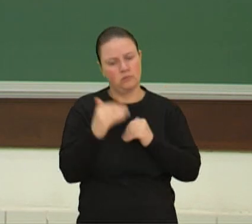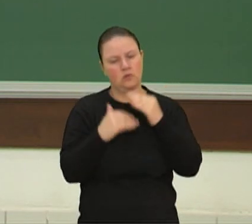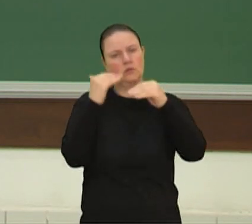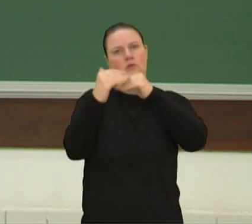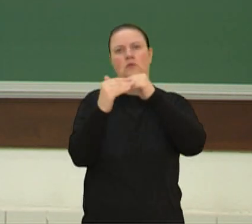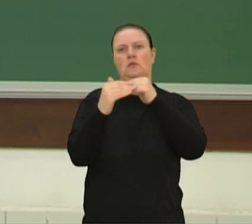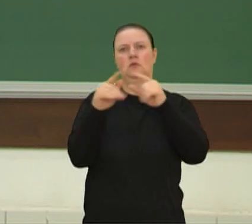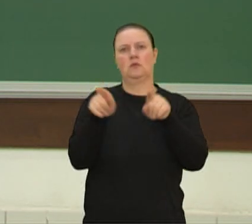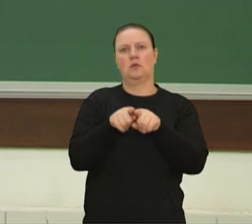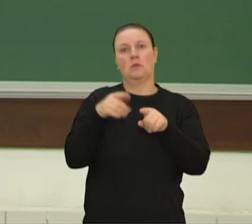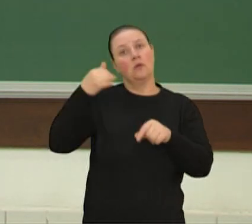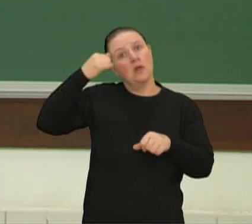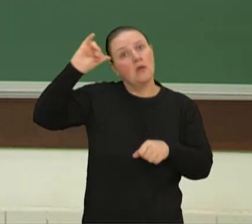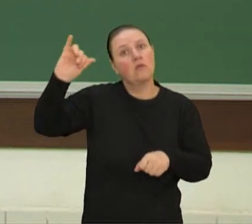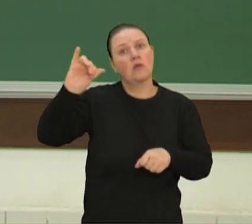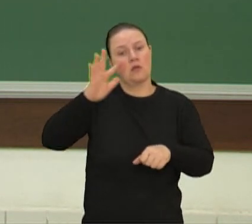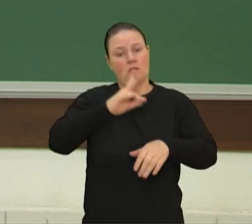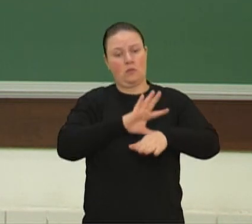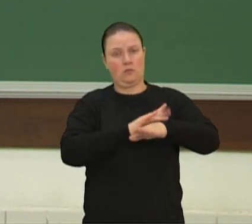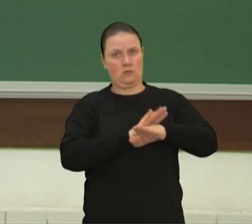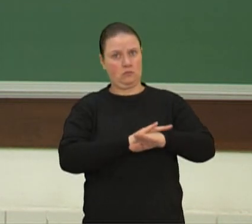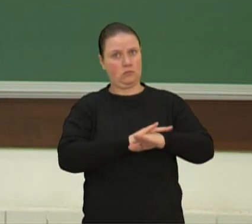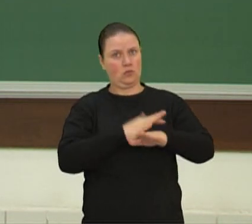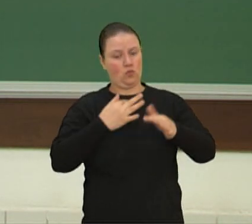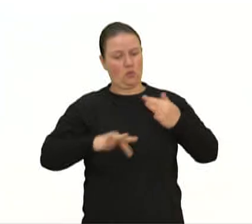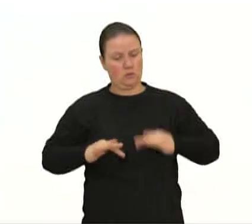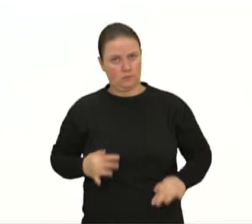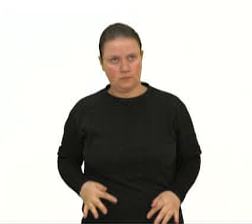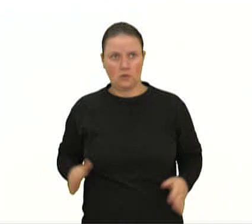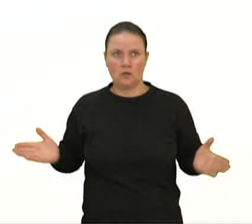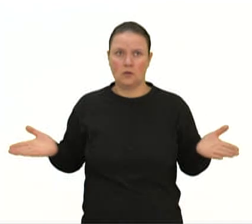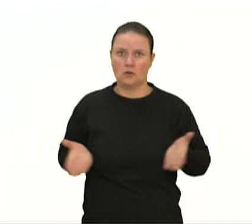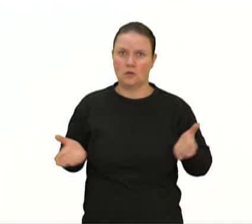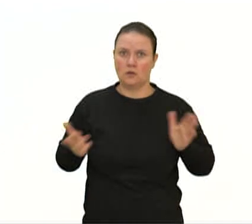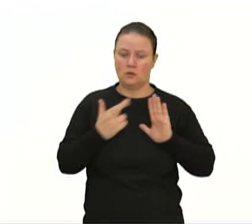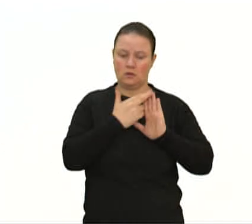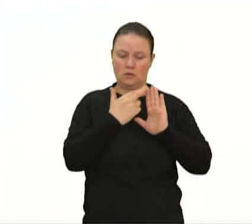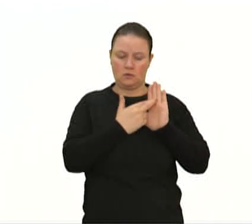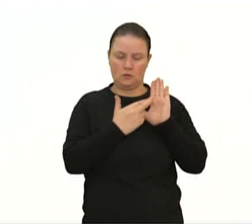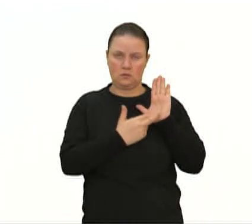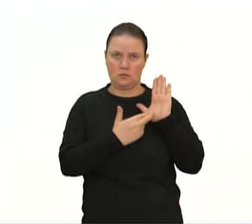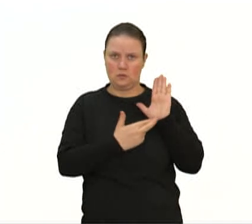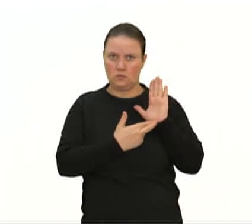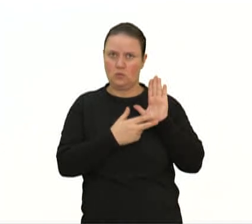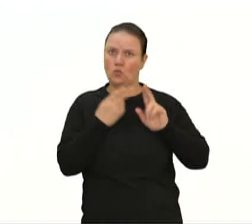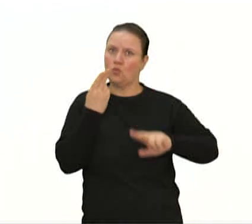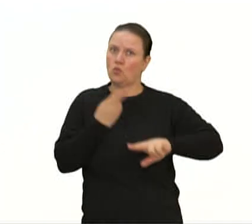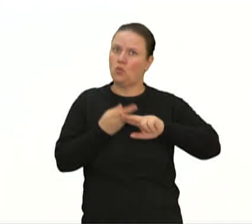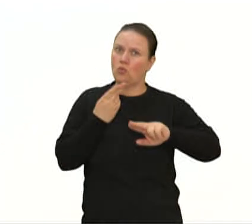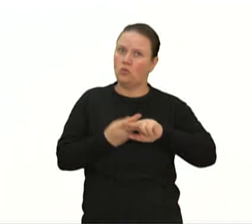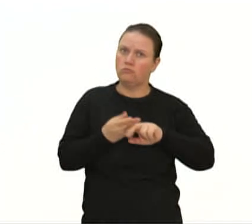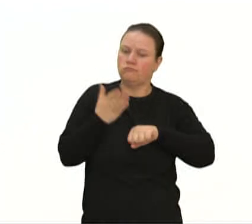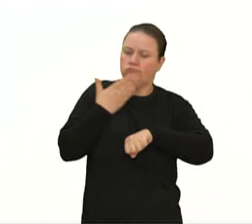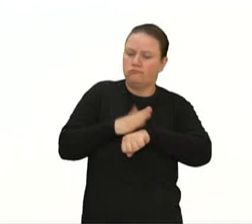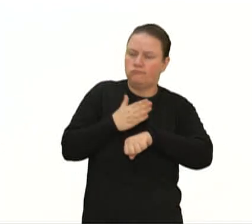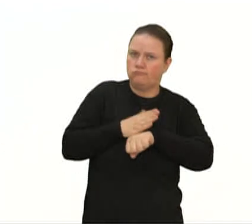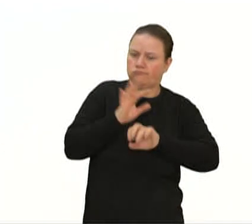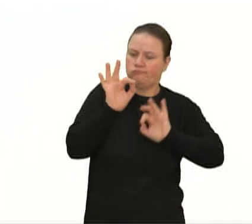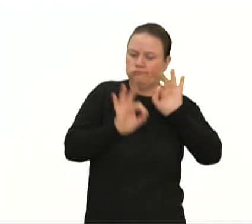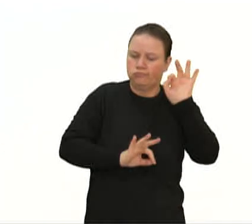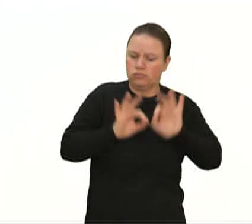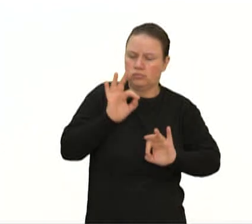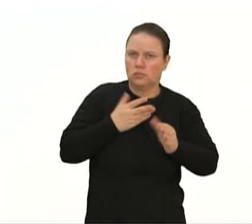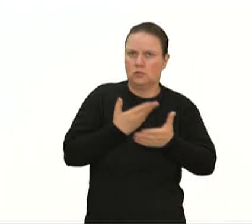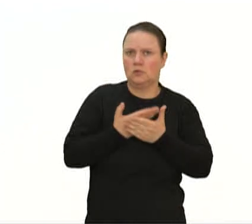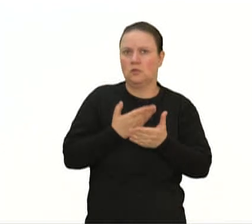você não se machuque. Trago aqui as referências que foram utilizadas para a elaboração dessa aula, então é importante que aqueles